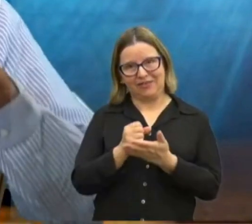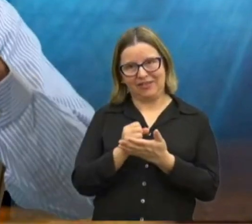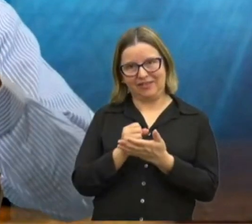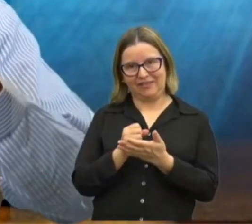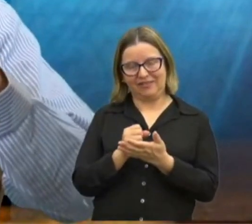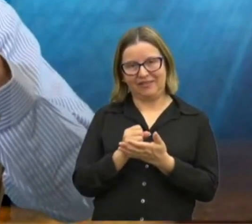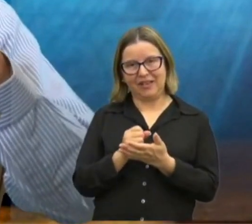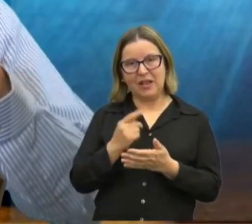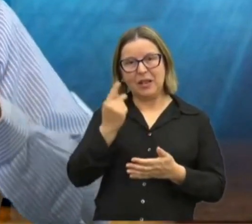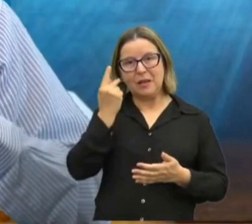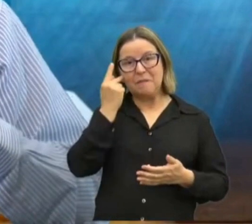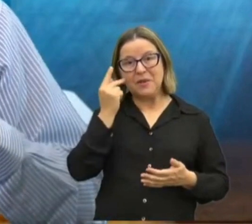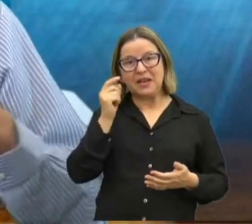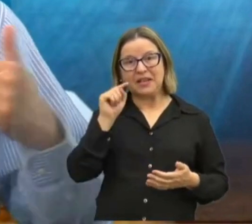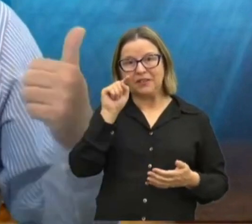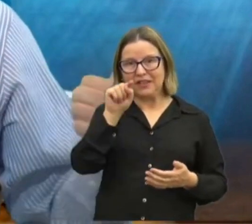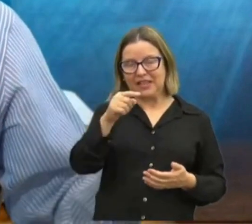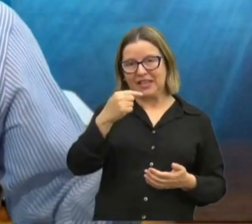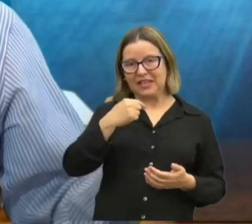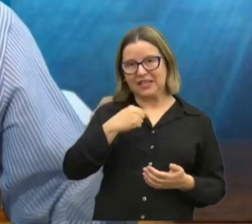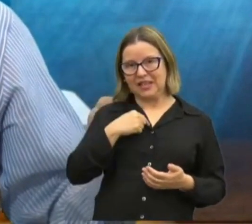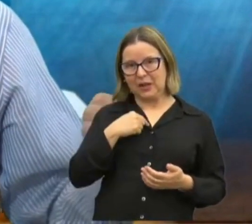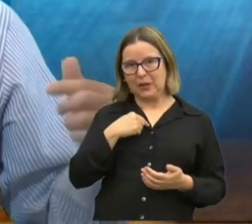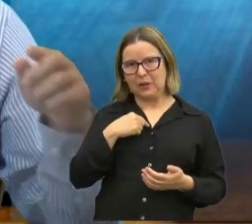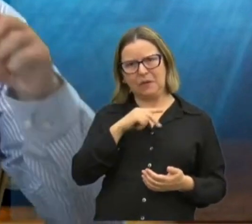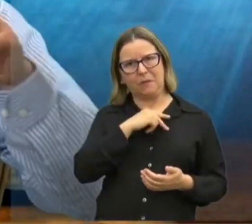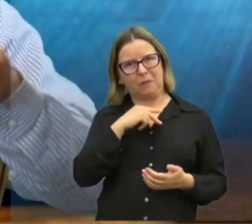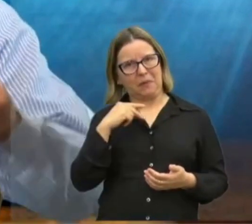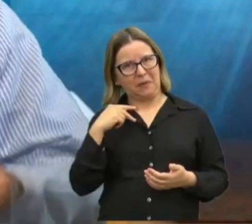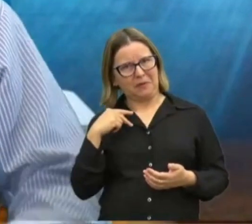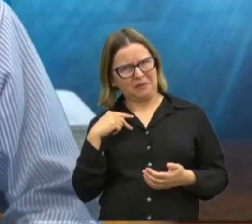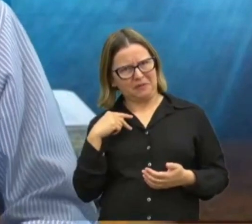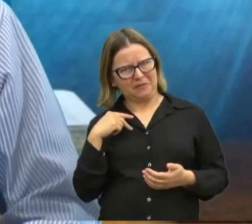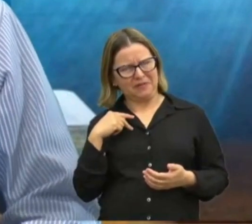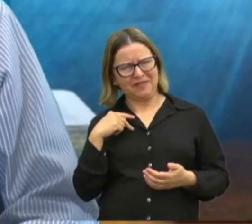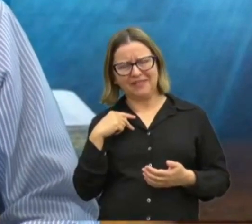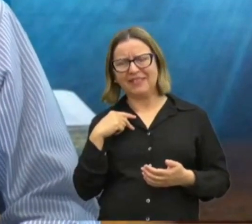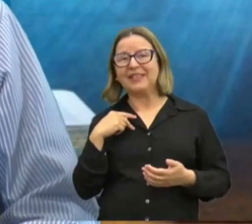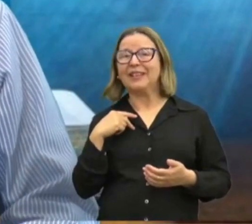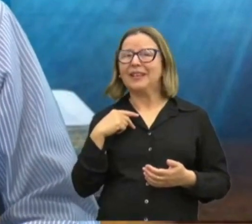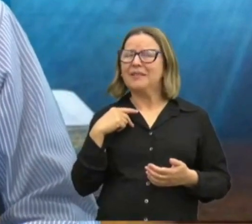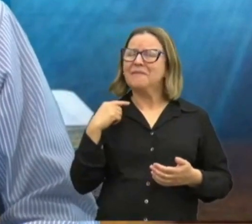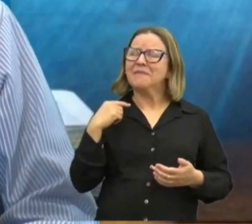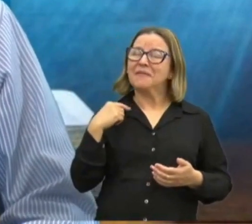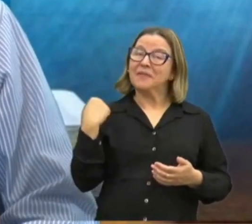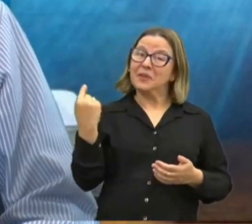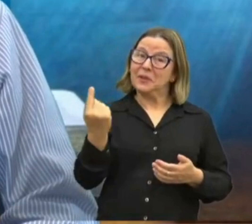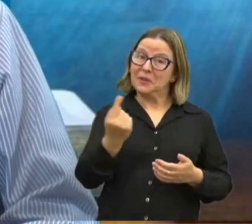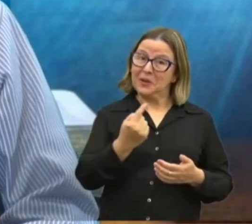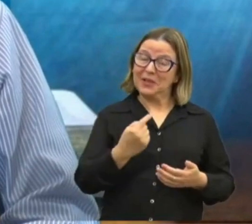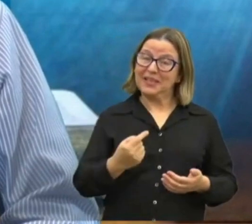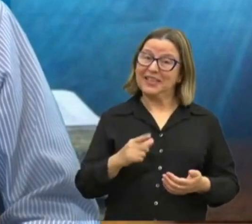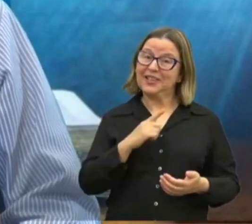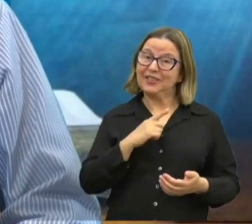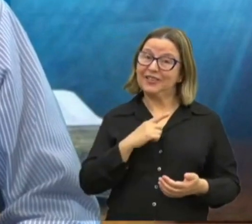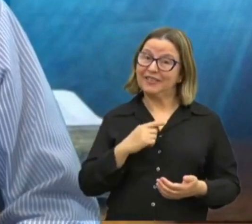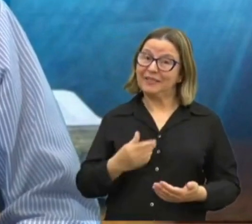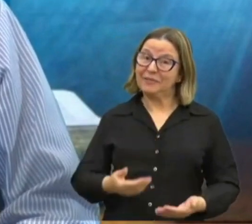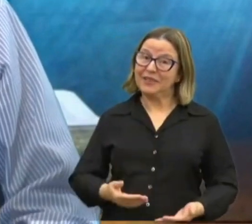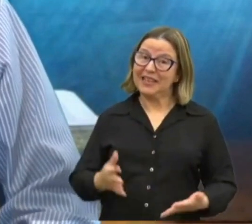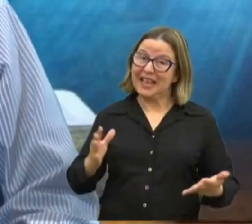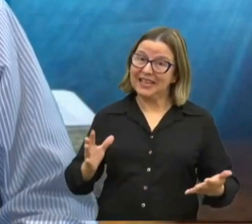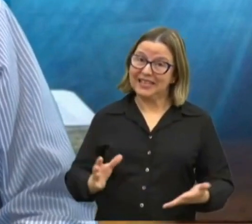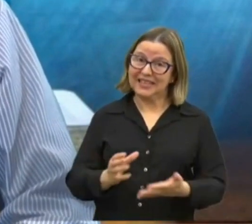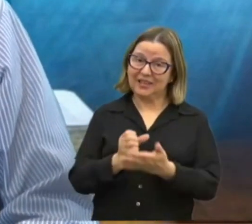que você e eu e o pastor Eric pudéssemos obter salvação. E